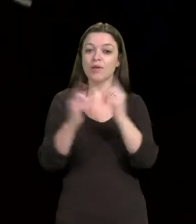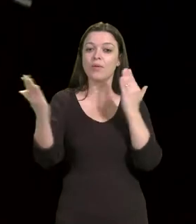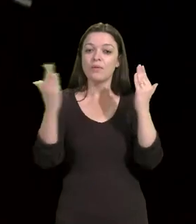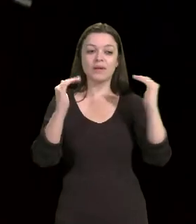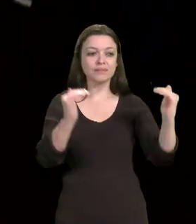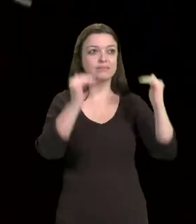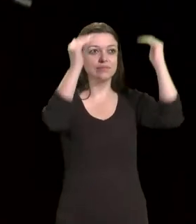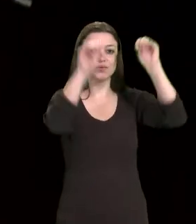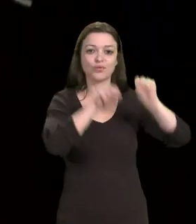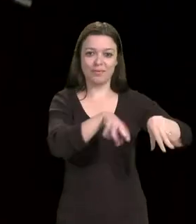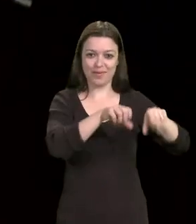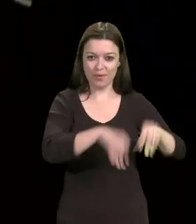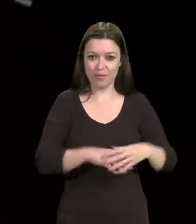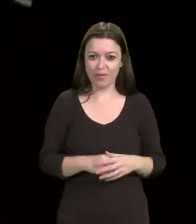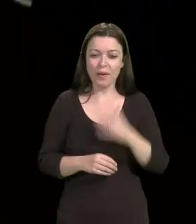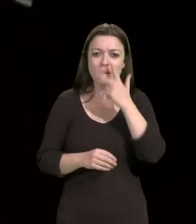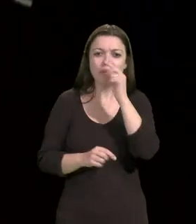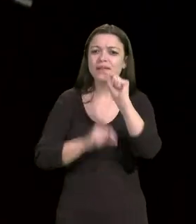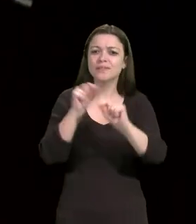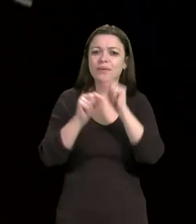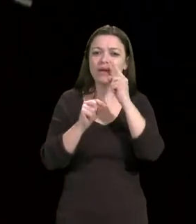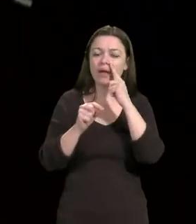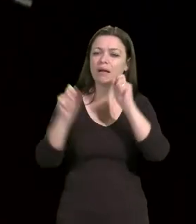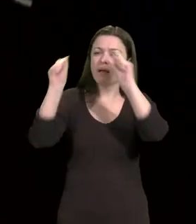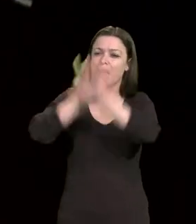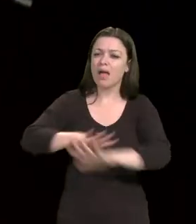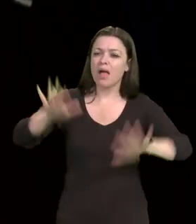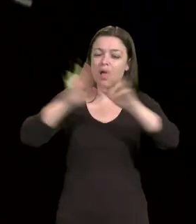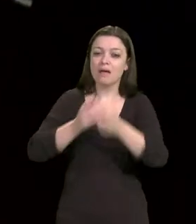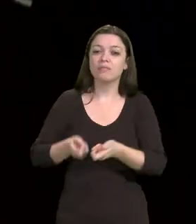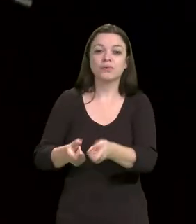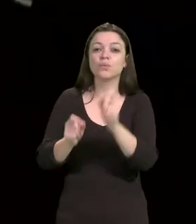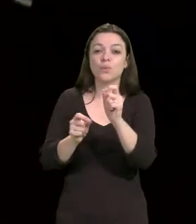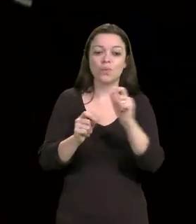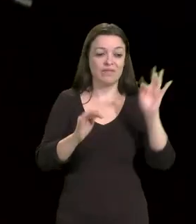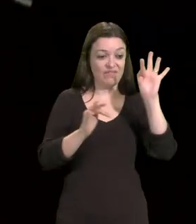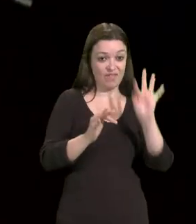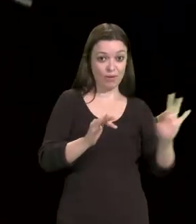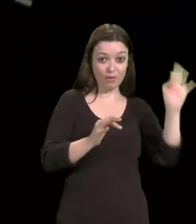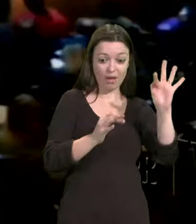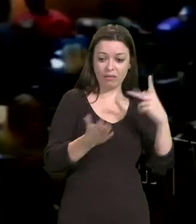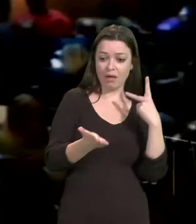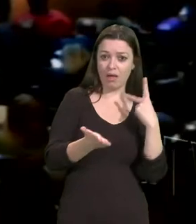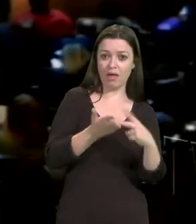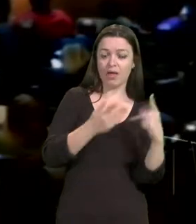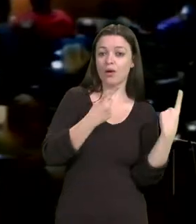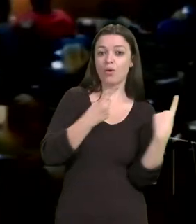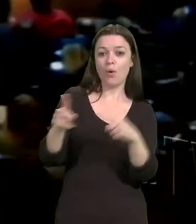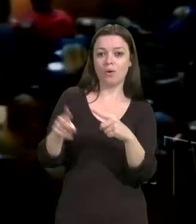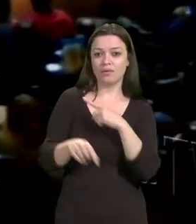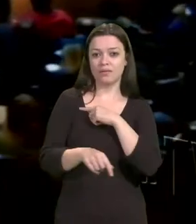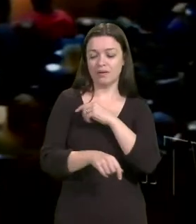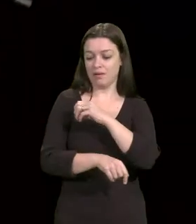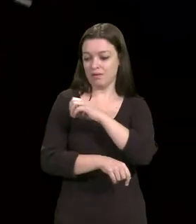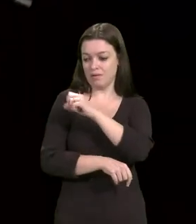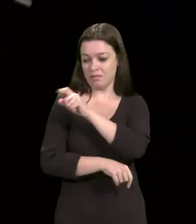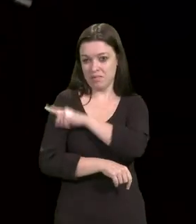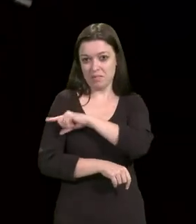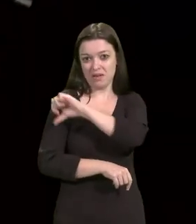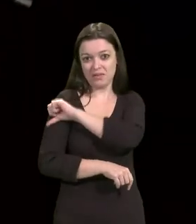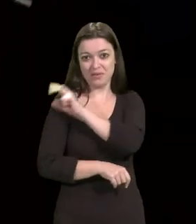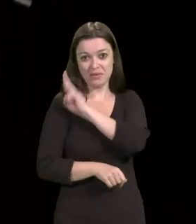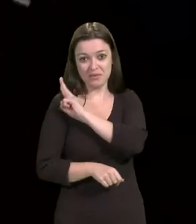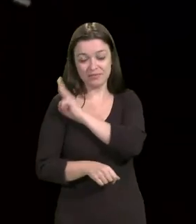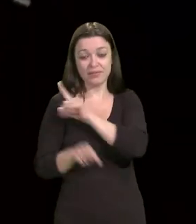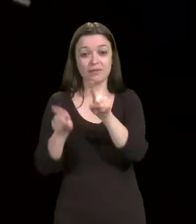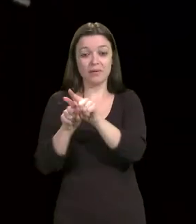Buscando, percebam, colocar as universidades como inimigas da educação básica ou da educação infantil. O ensino básico e o ensino fundamental são